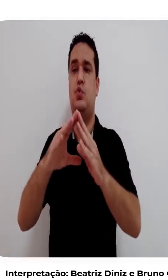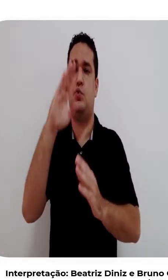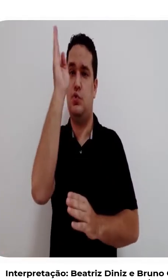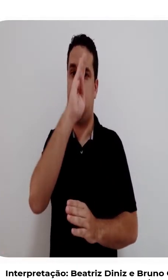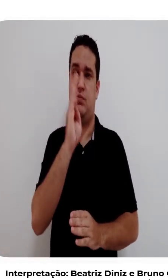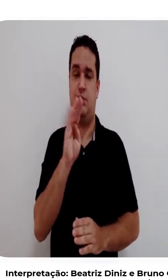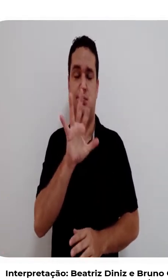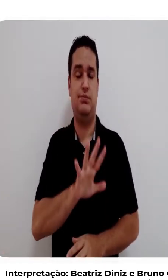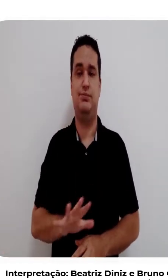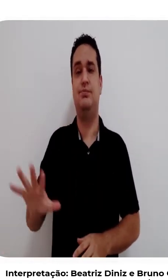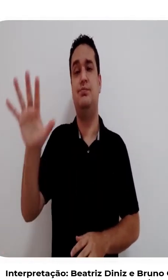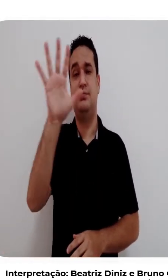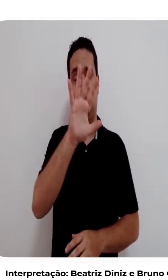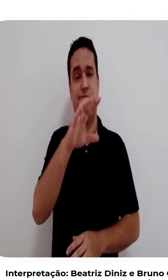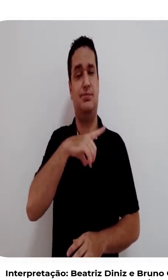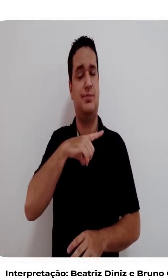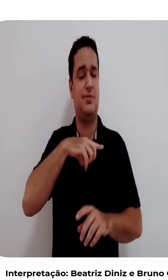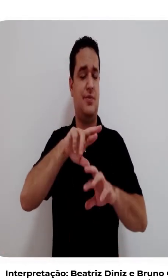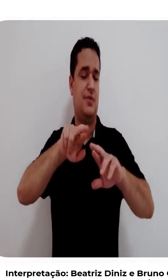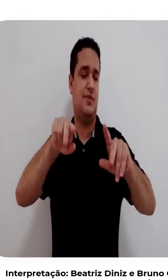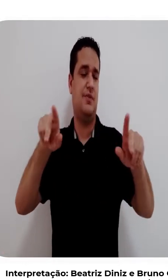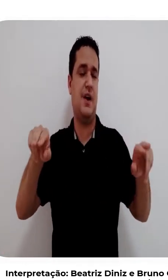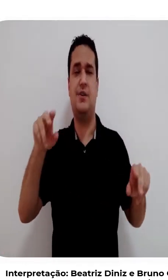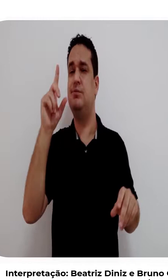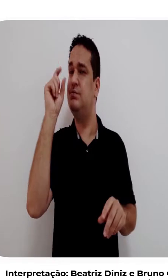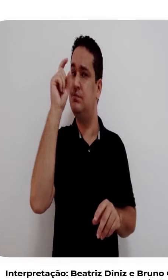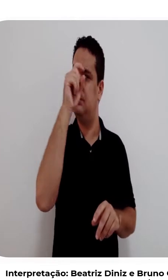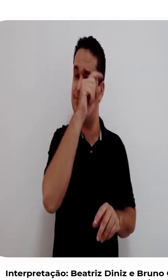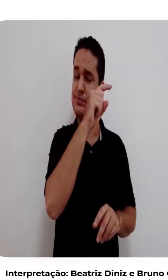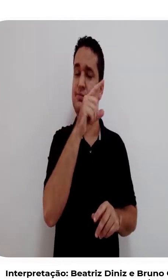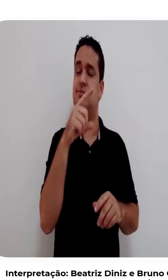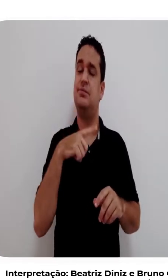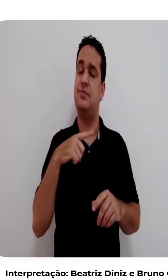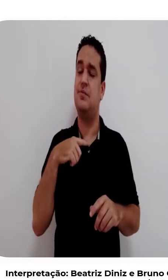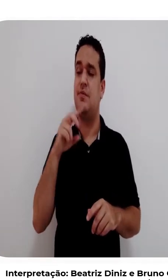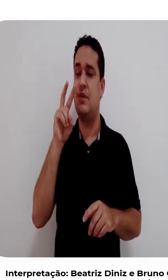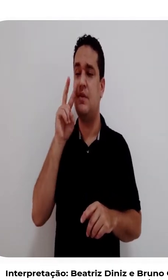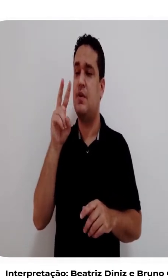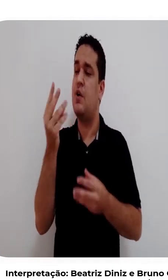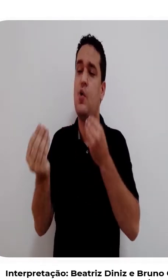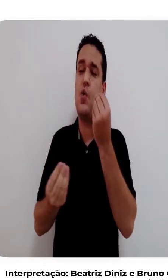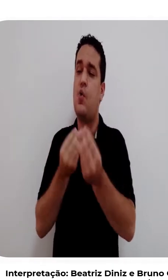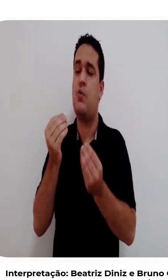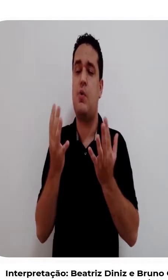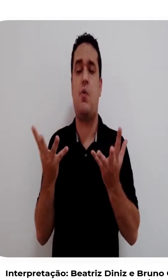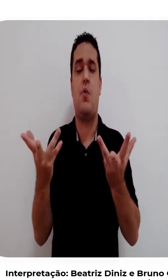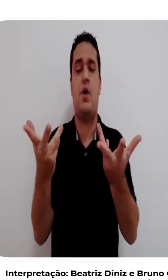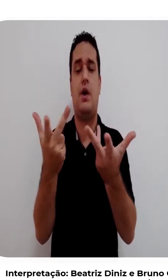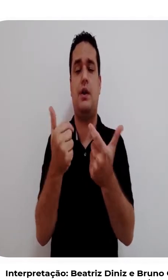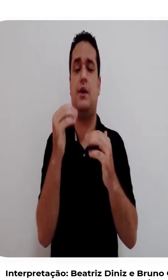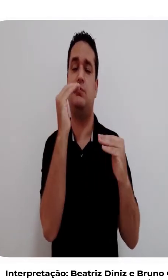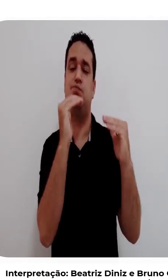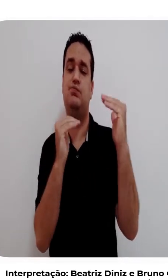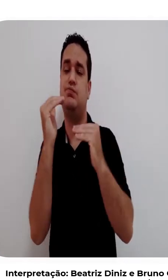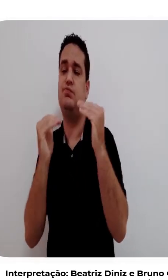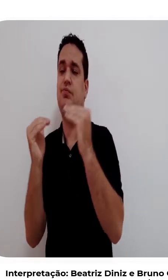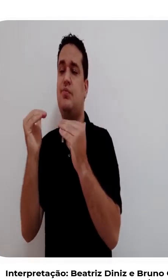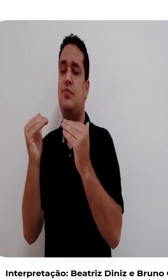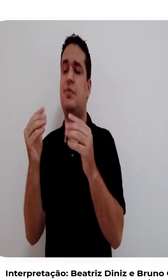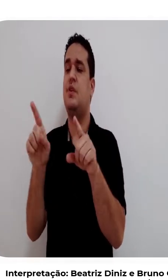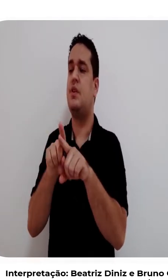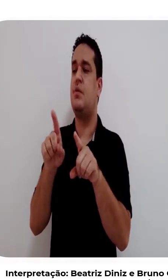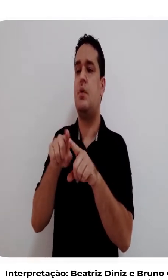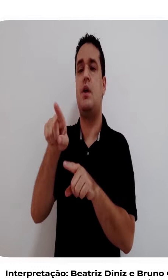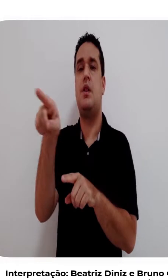inesperada. Inúmeros são os desafios, tendo em vista a qualidade e equidade desse ensino, considerando as realidades das